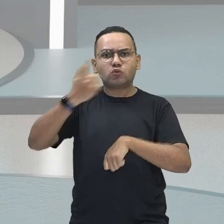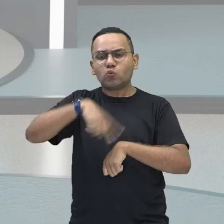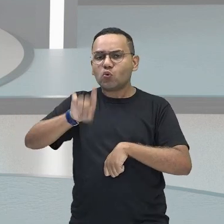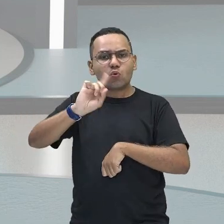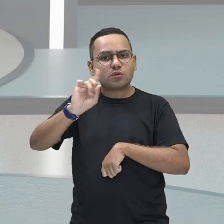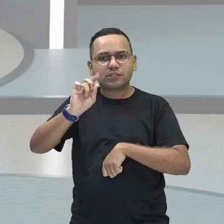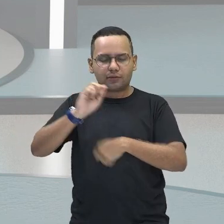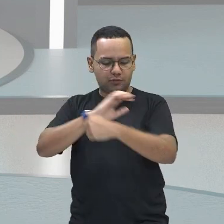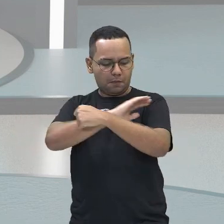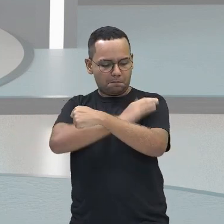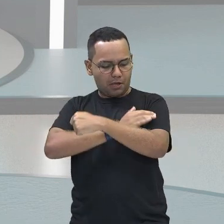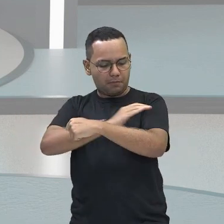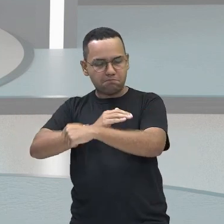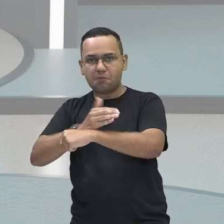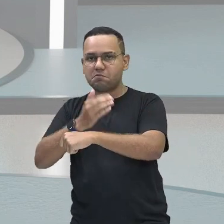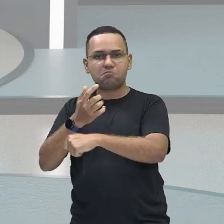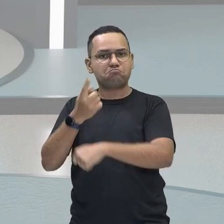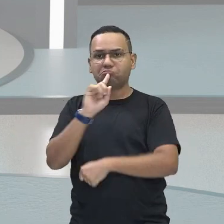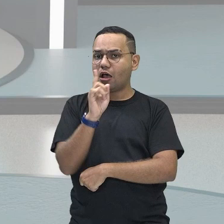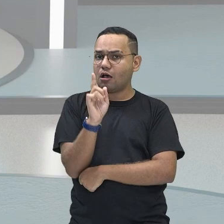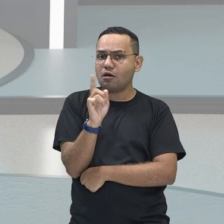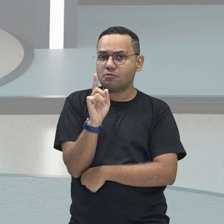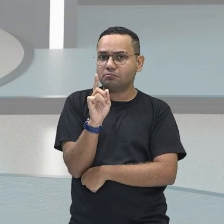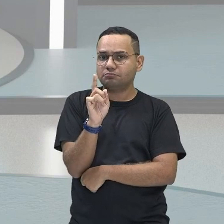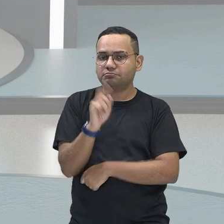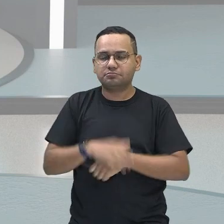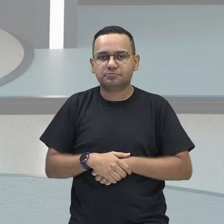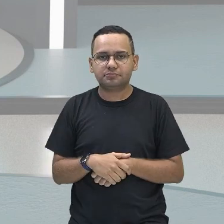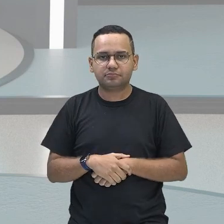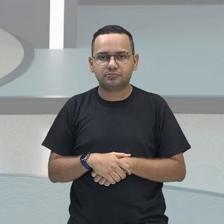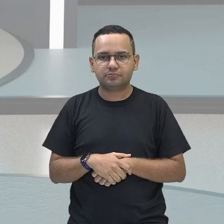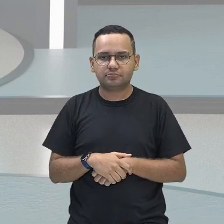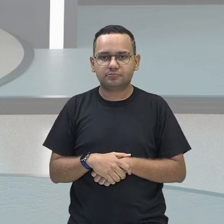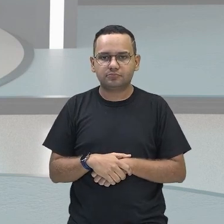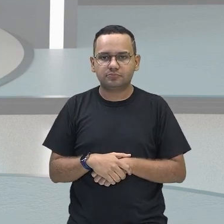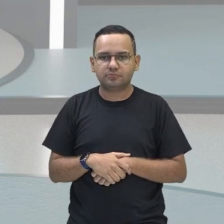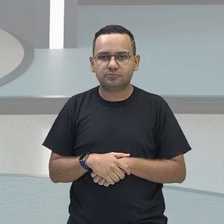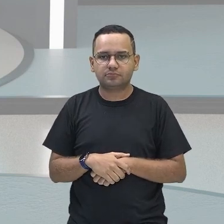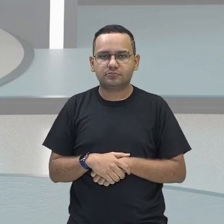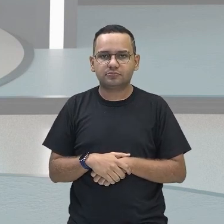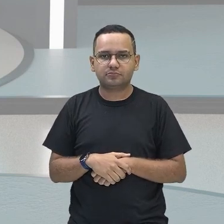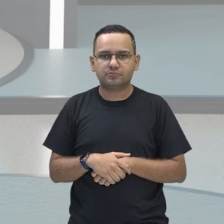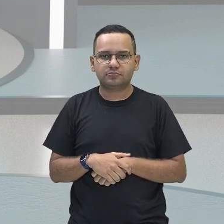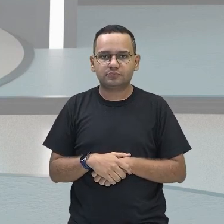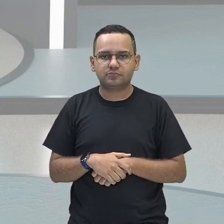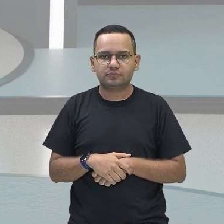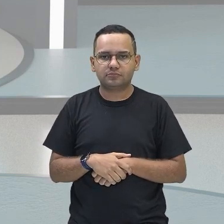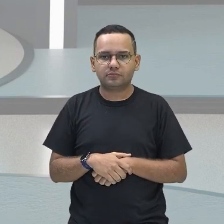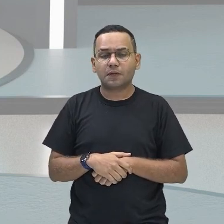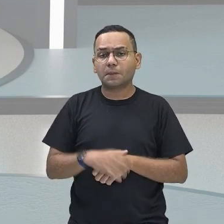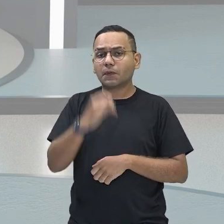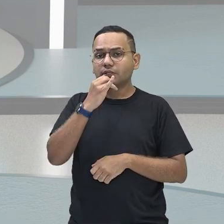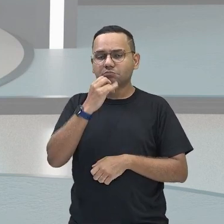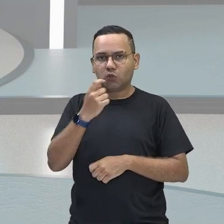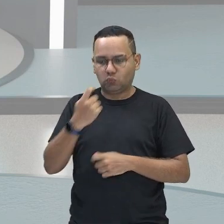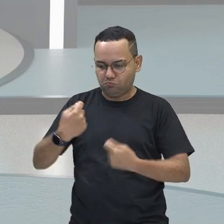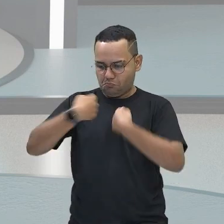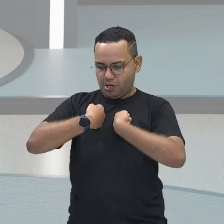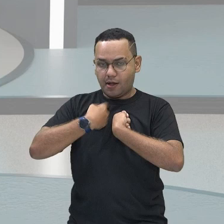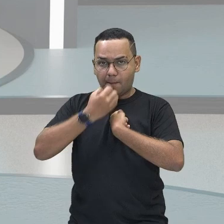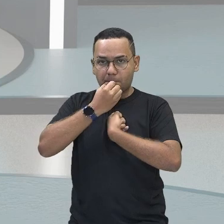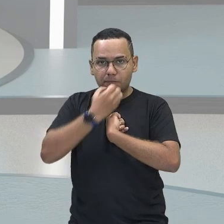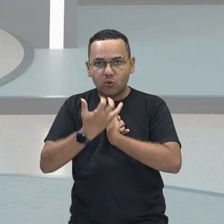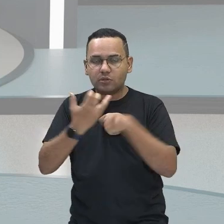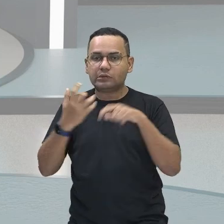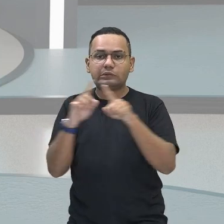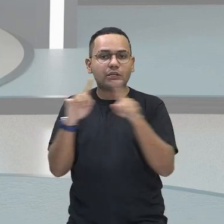eh positivo ok ao invés de de de ter um ganho eh positivo pro seu corpo você vai metabolizar você vai